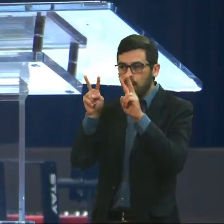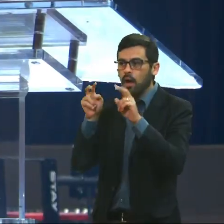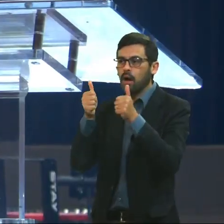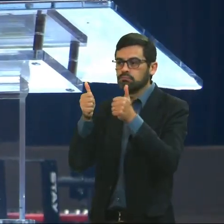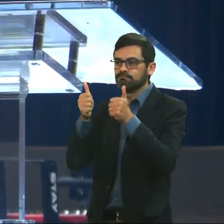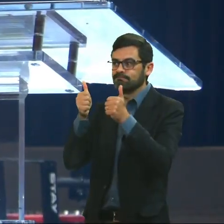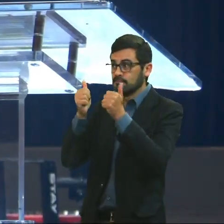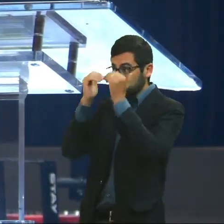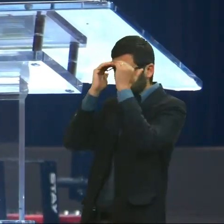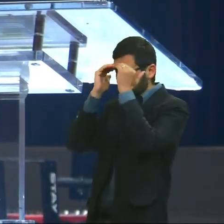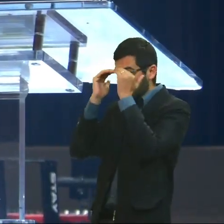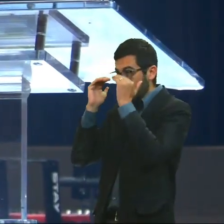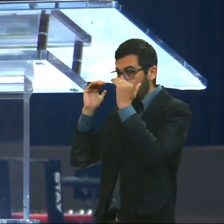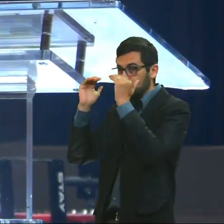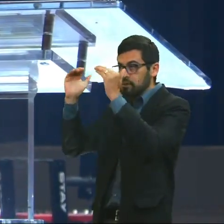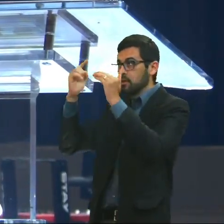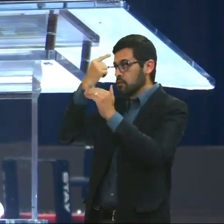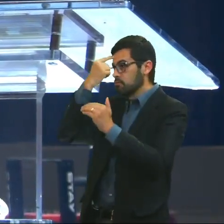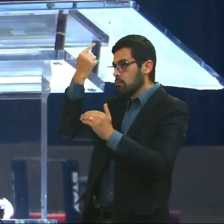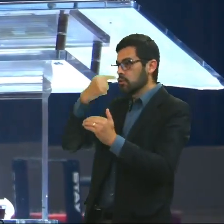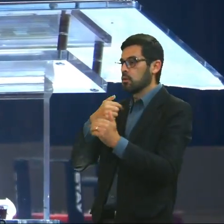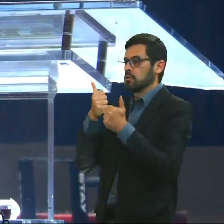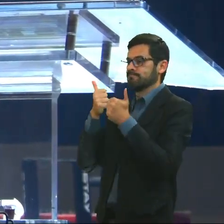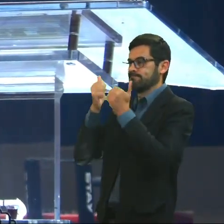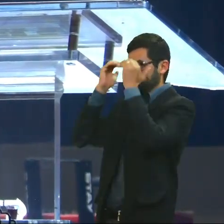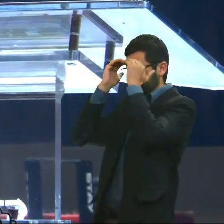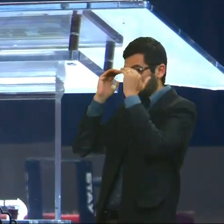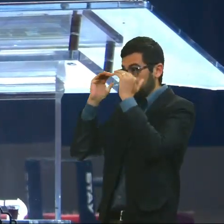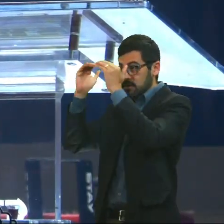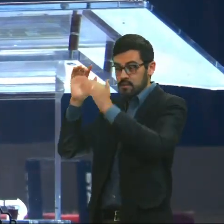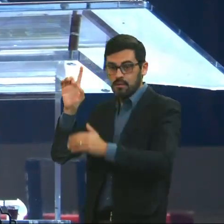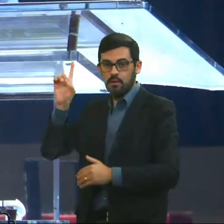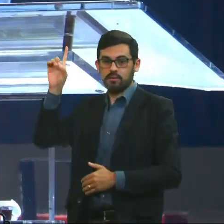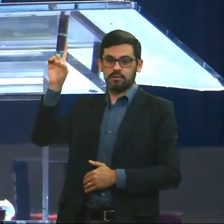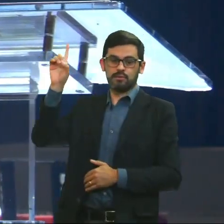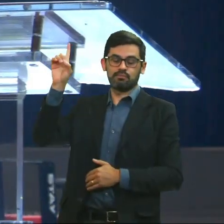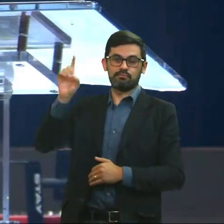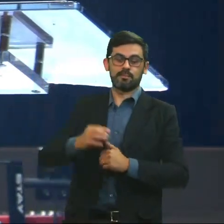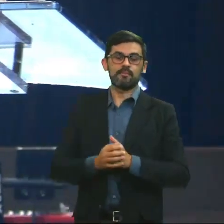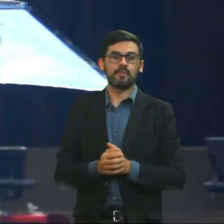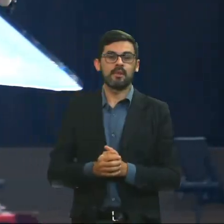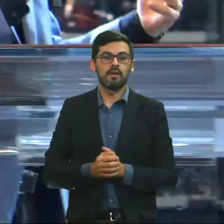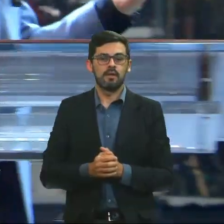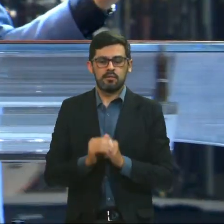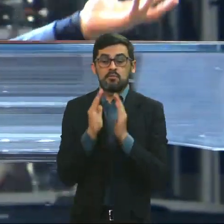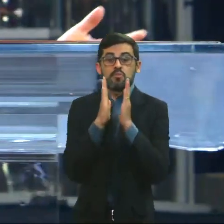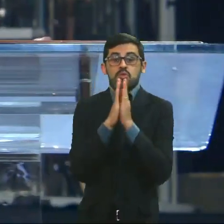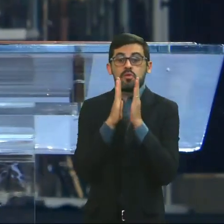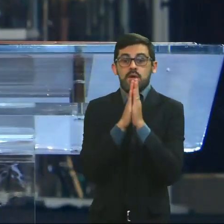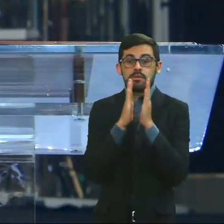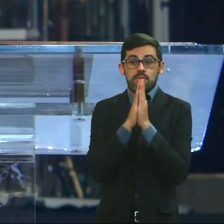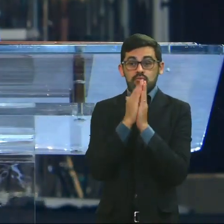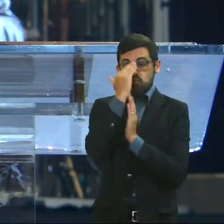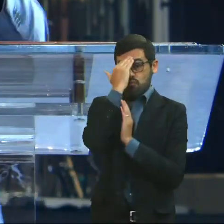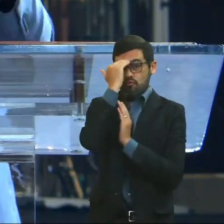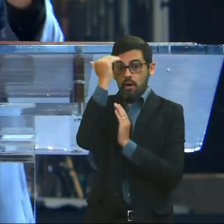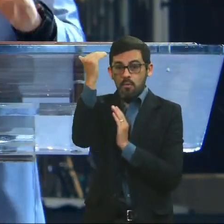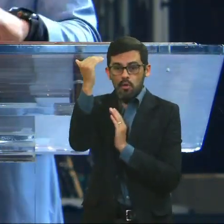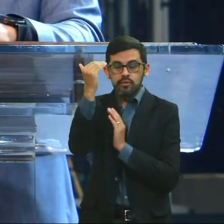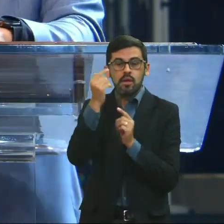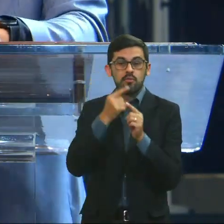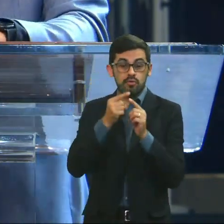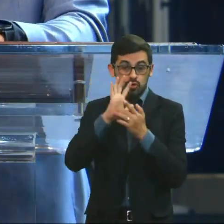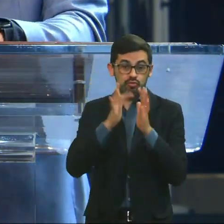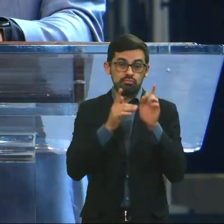obedecer. Ouvir e obedecer. E ela era uma oração famosa, tá? Jesus vai